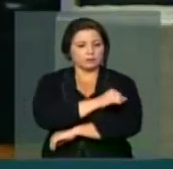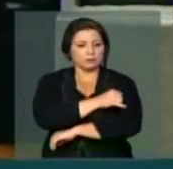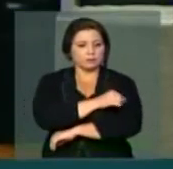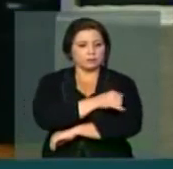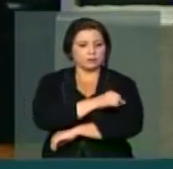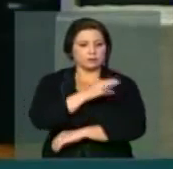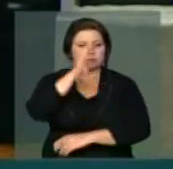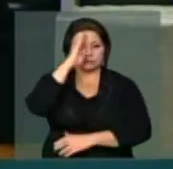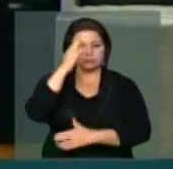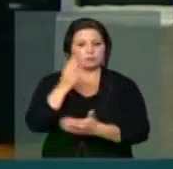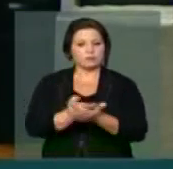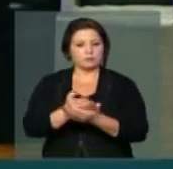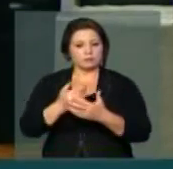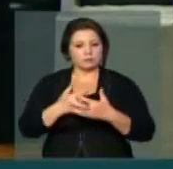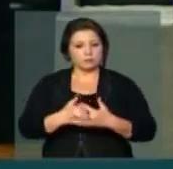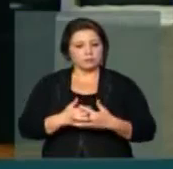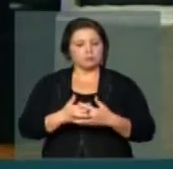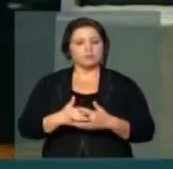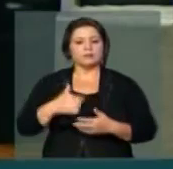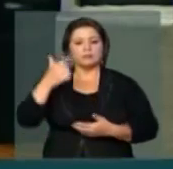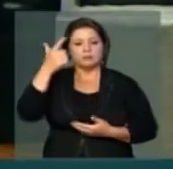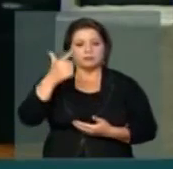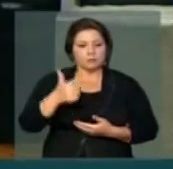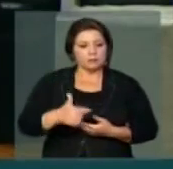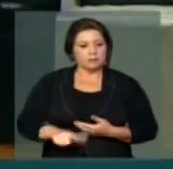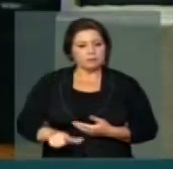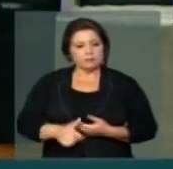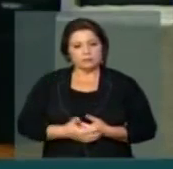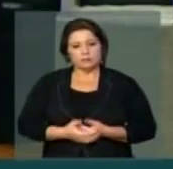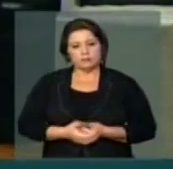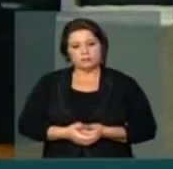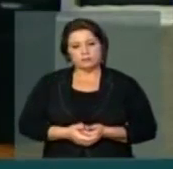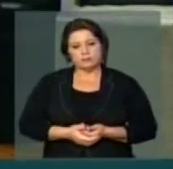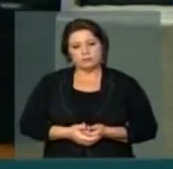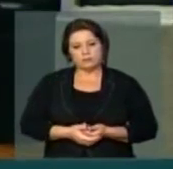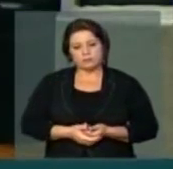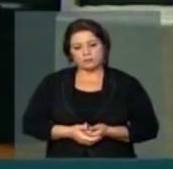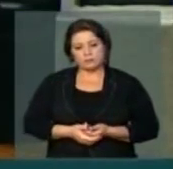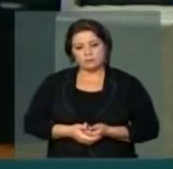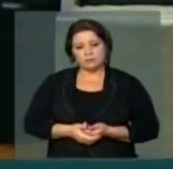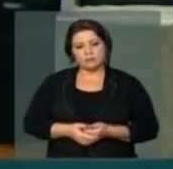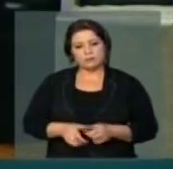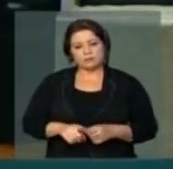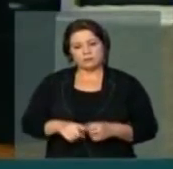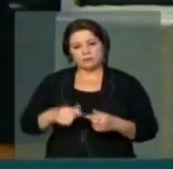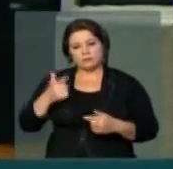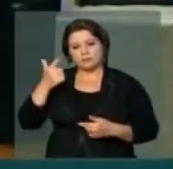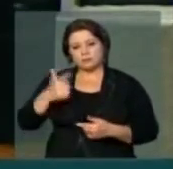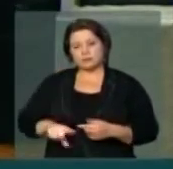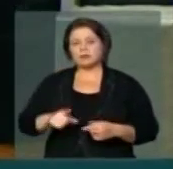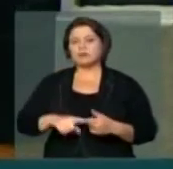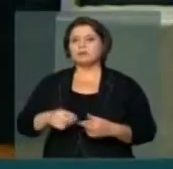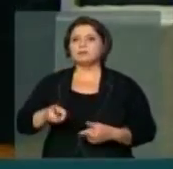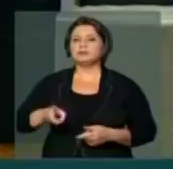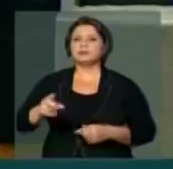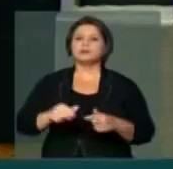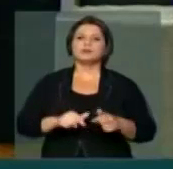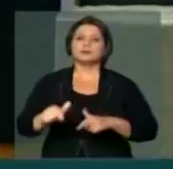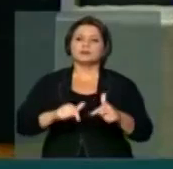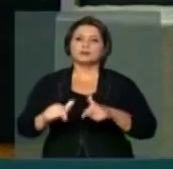confiaram para mais um mandato a possibilidade de que eu tivesse aqui exercendo